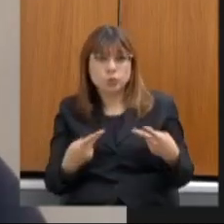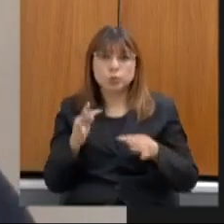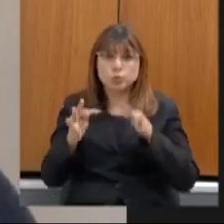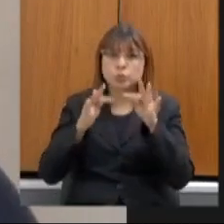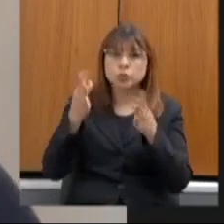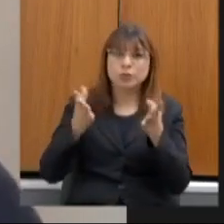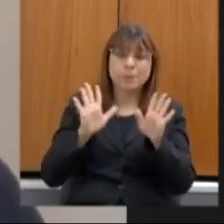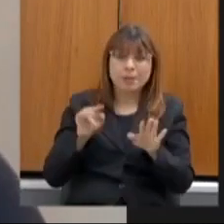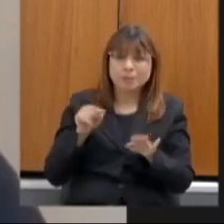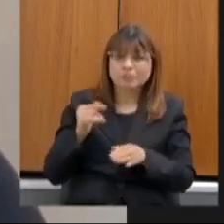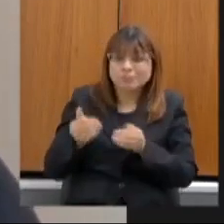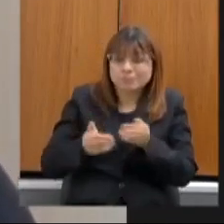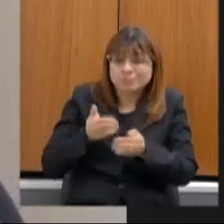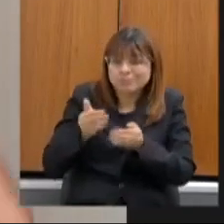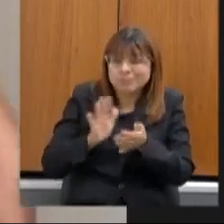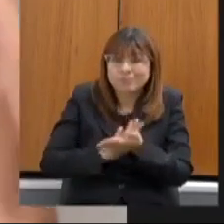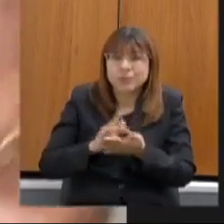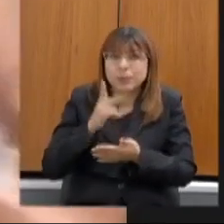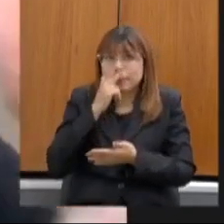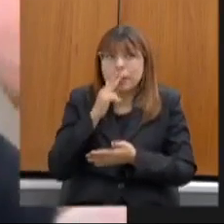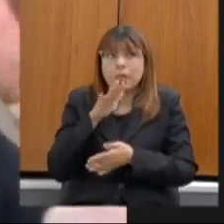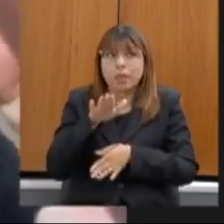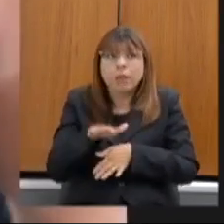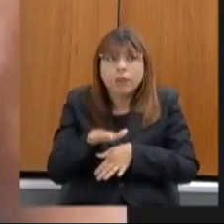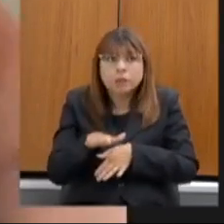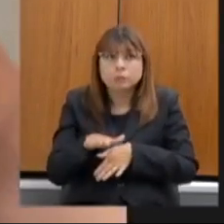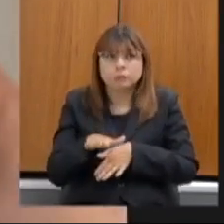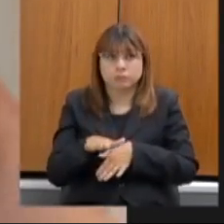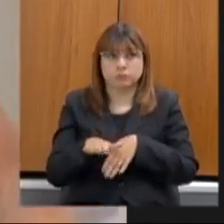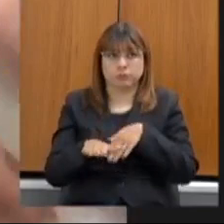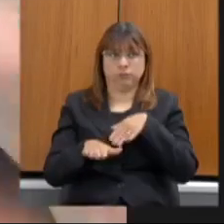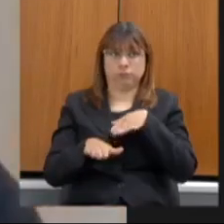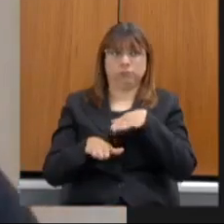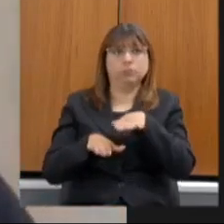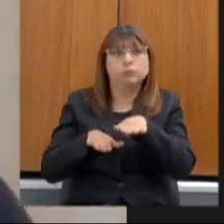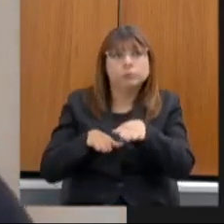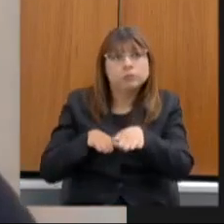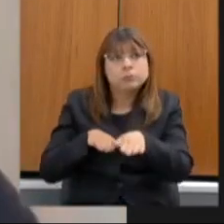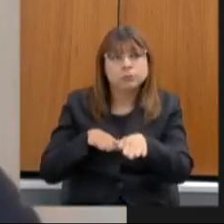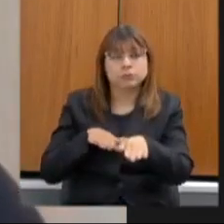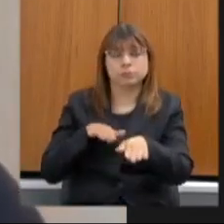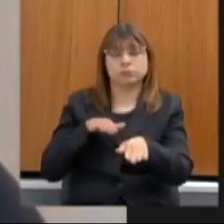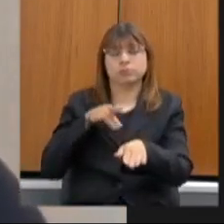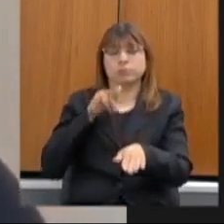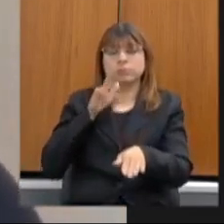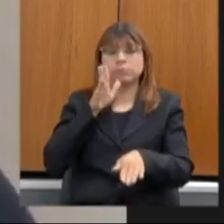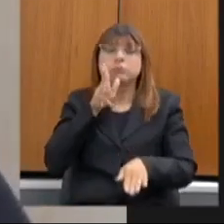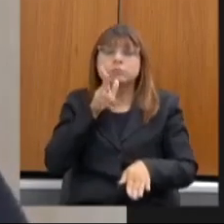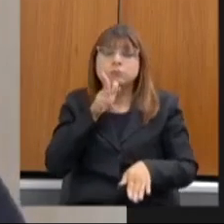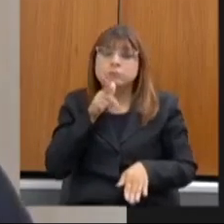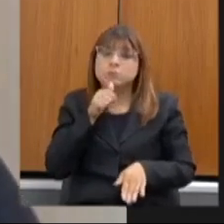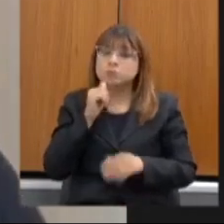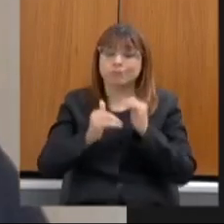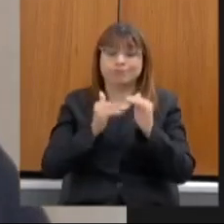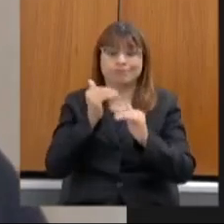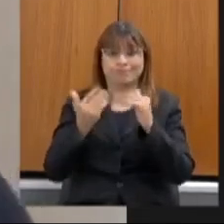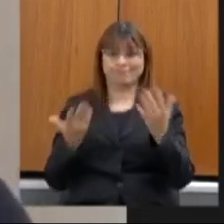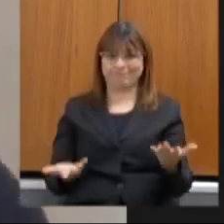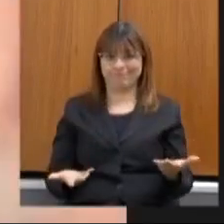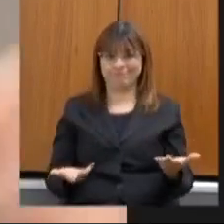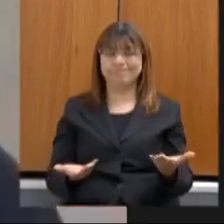quer ela não caminha é a passo de tartaruga é um passinho aqui outro passinho ali e vai desse jeito